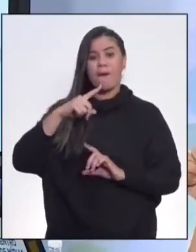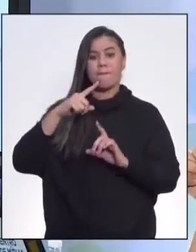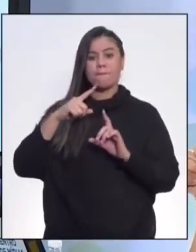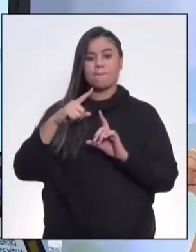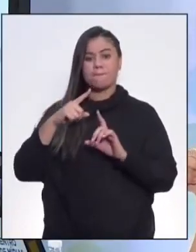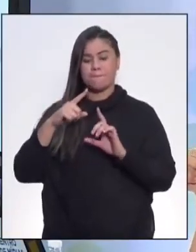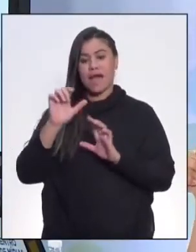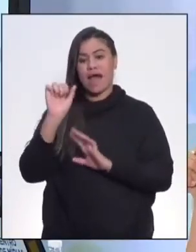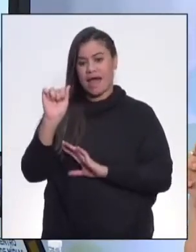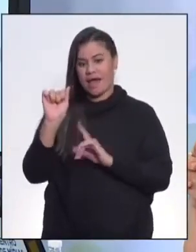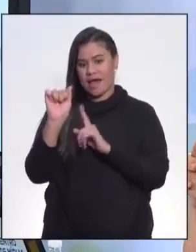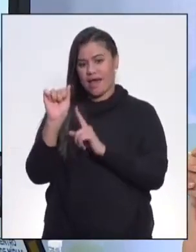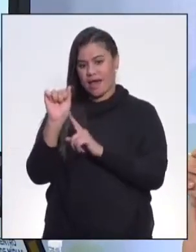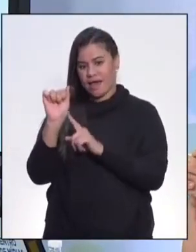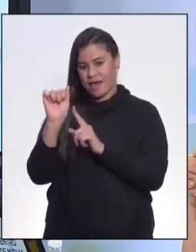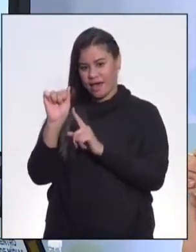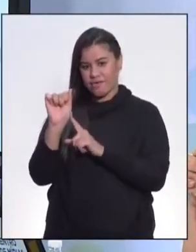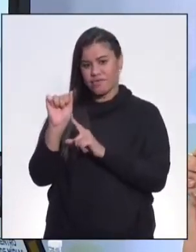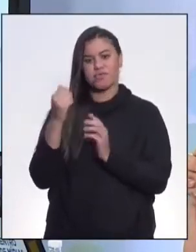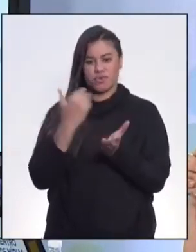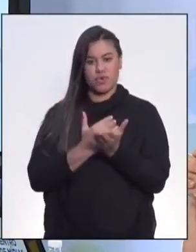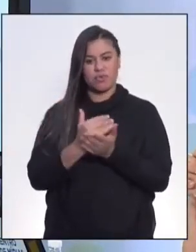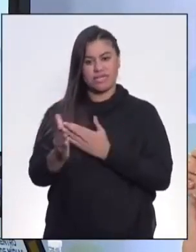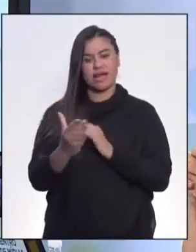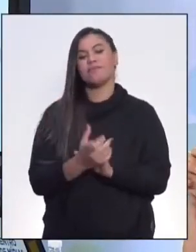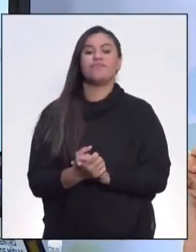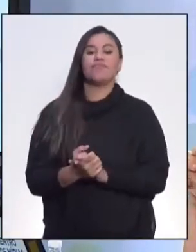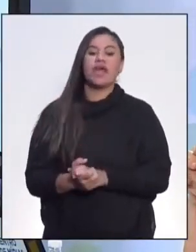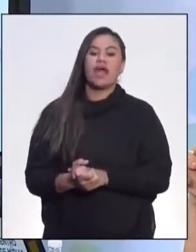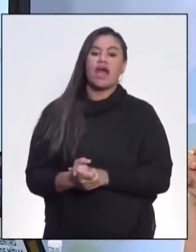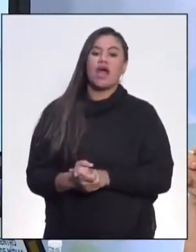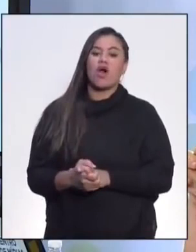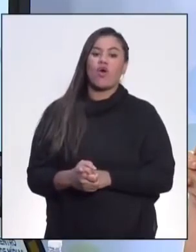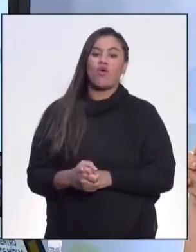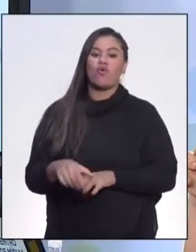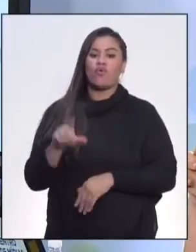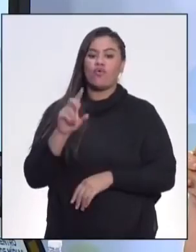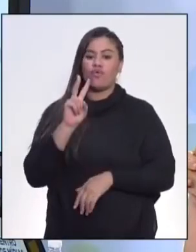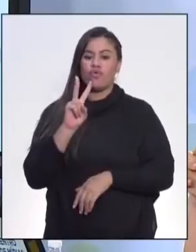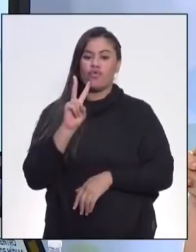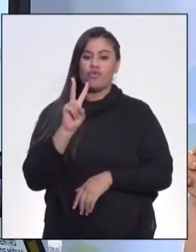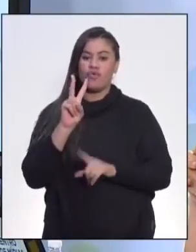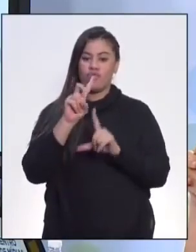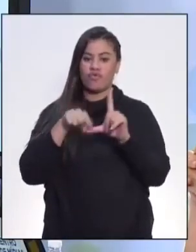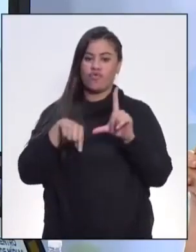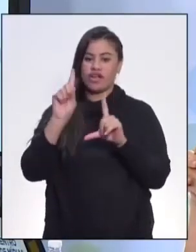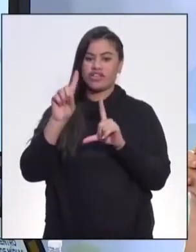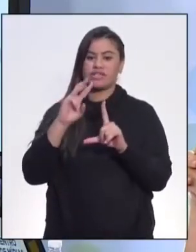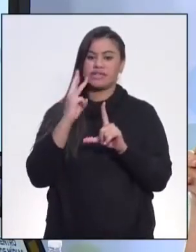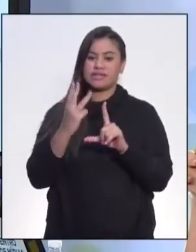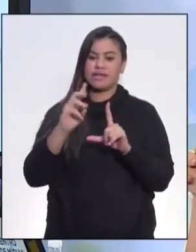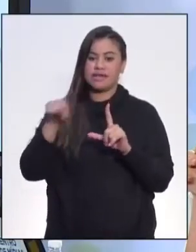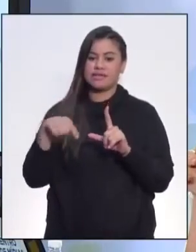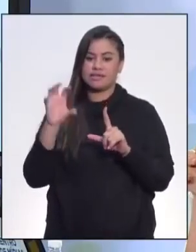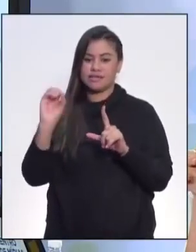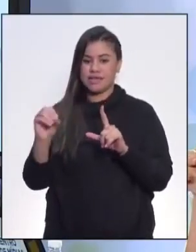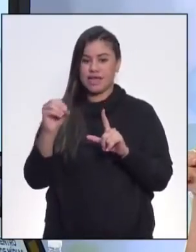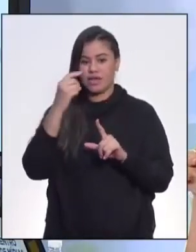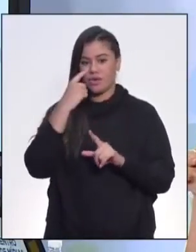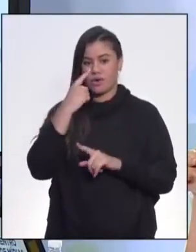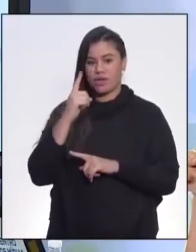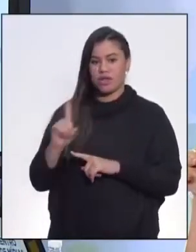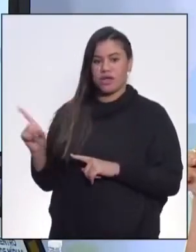primeiro para a função A, né? Fui pela B, desculpa. Minha função A, o nosso vértice, ele era 3 e 0. Então, está marcado